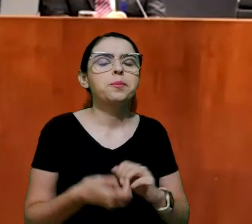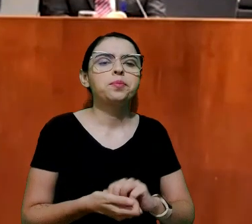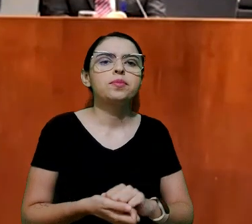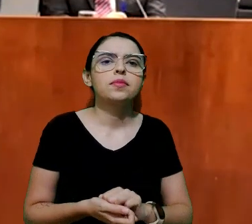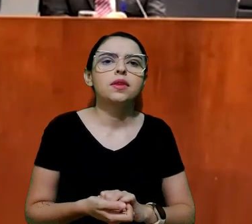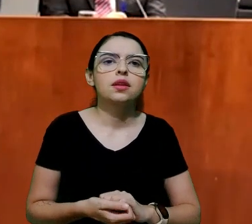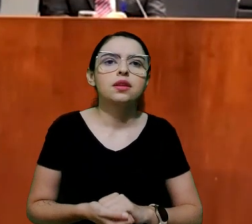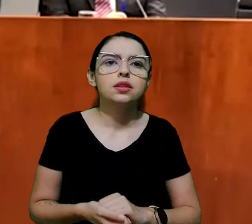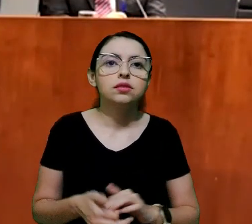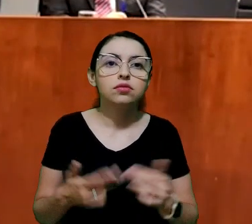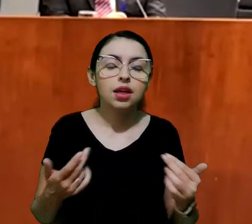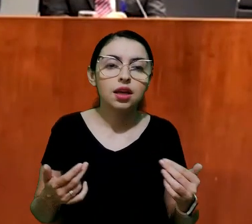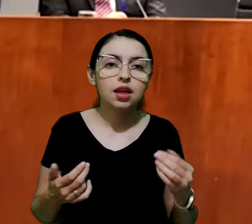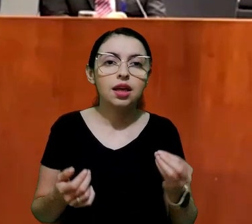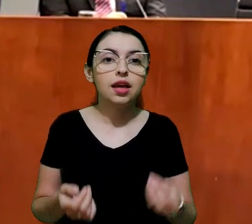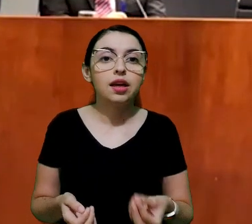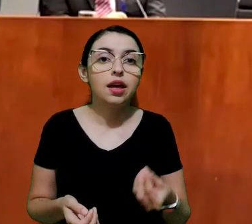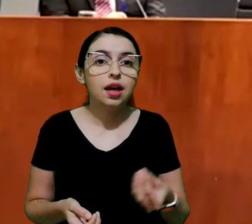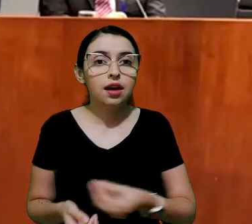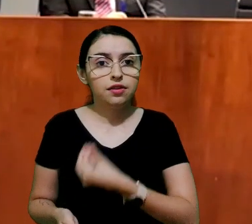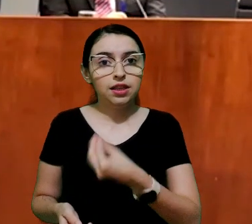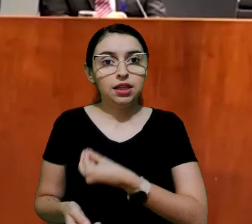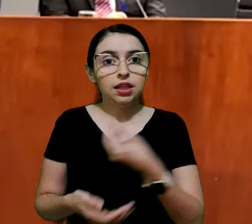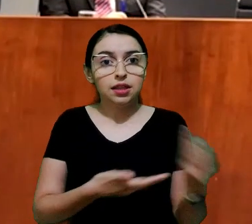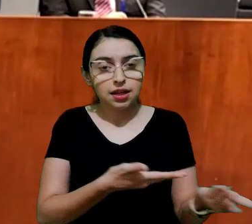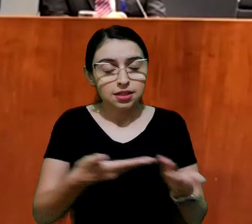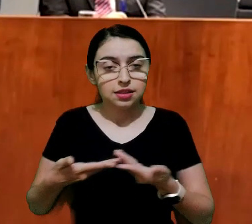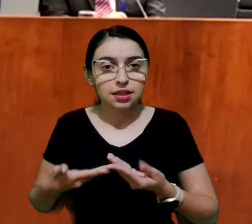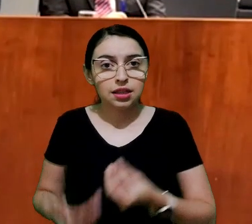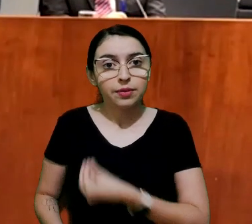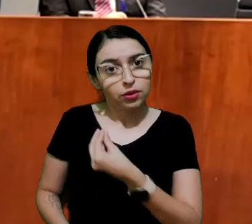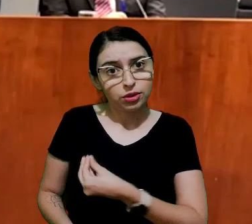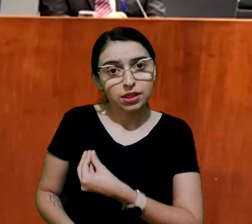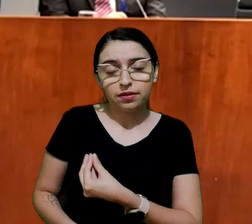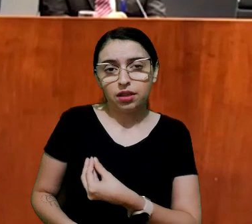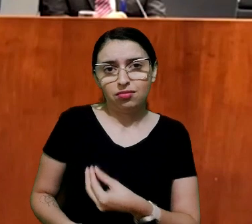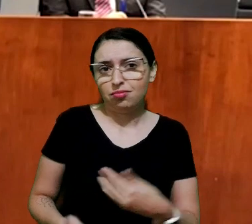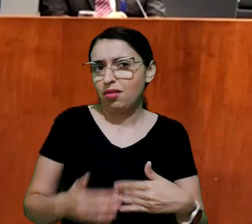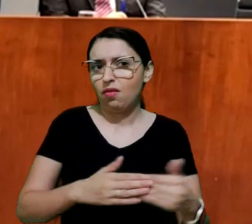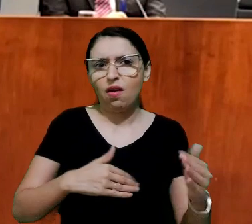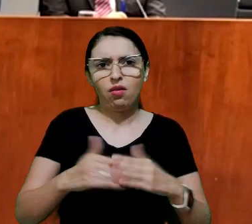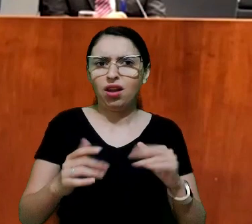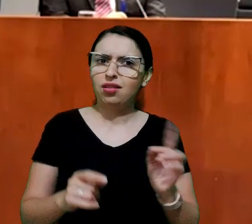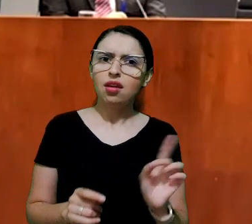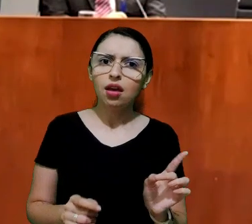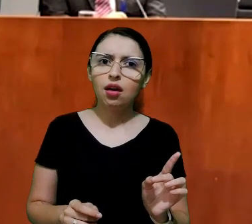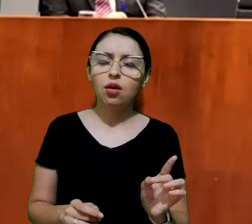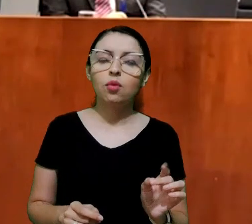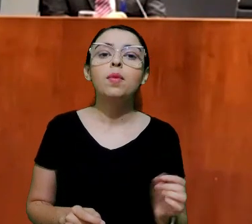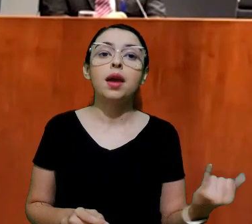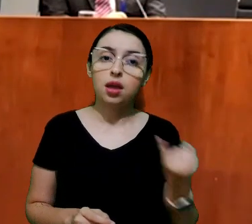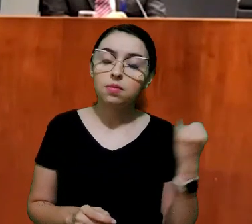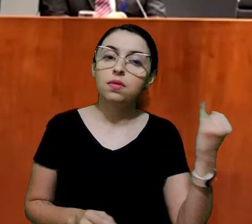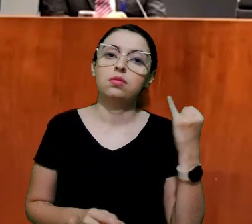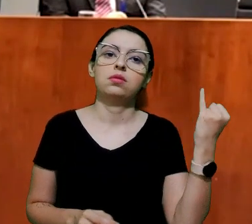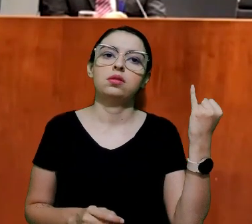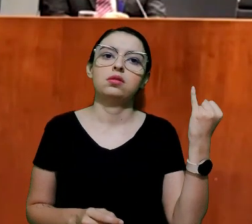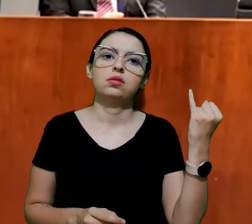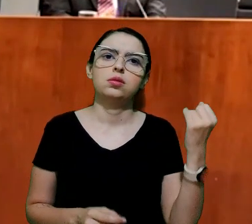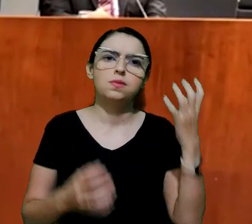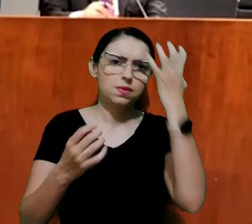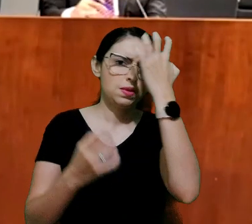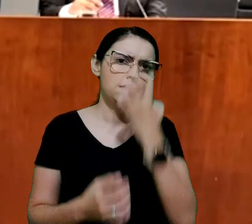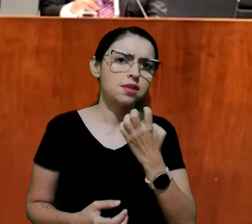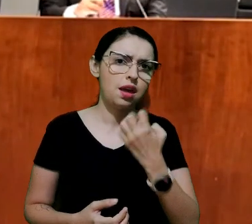Essa circunstância precisa ser trazida para a nossa realidade, não é qualquer coisa, é algo muito importante, muito sério. É